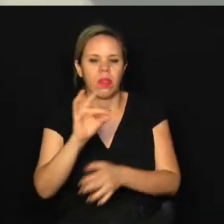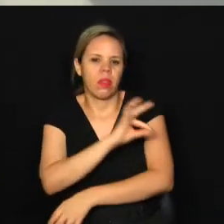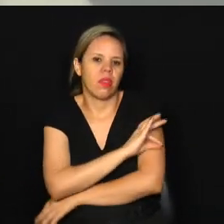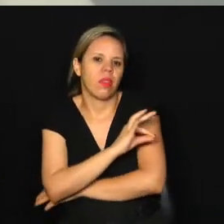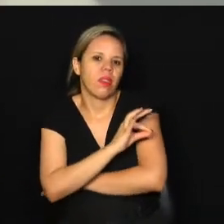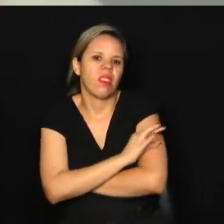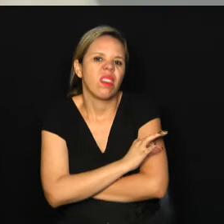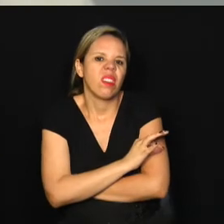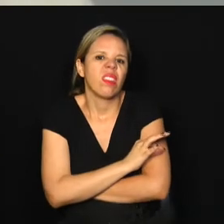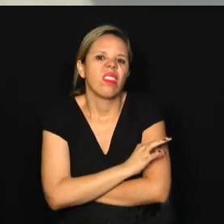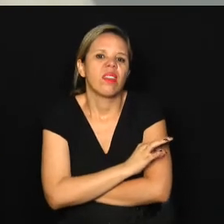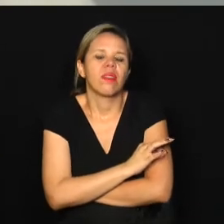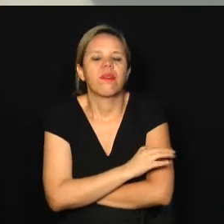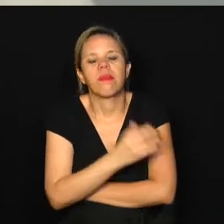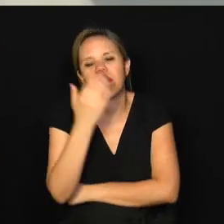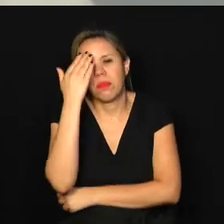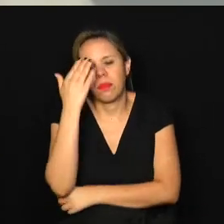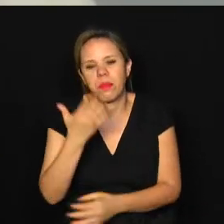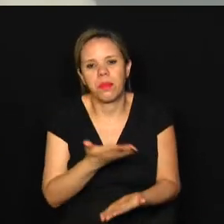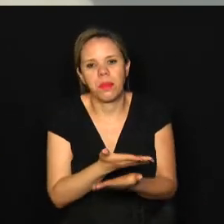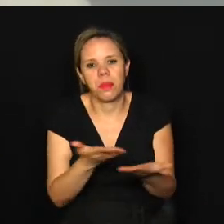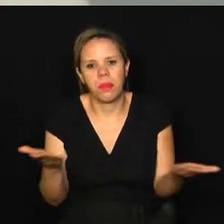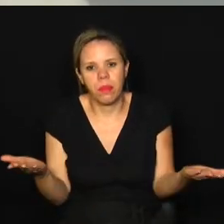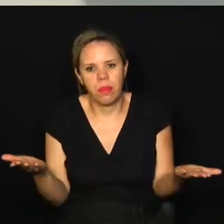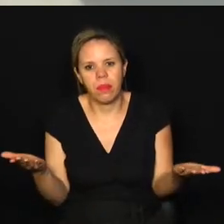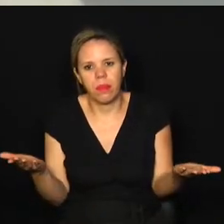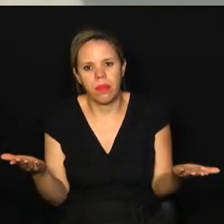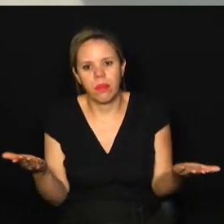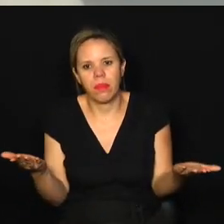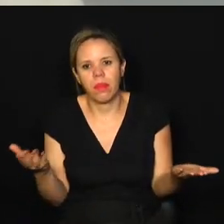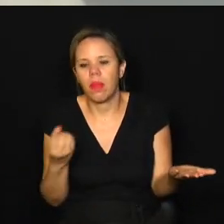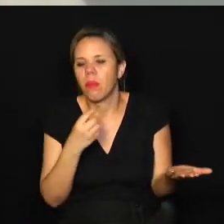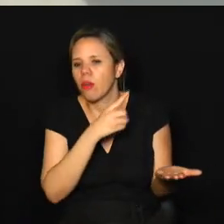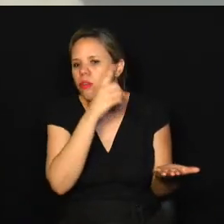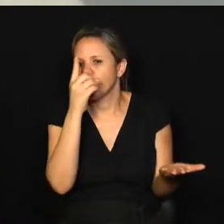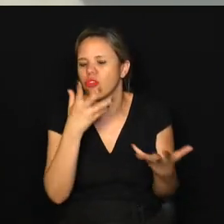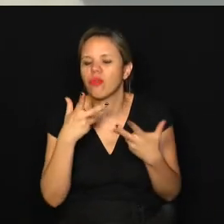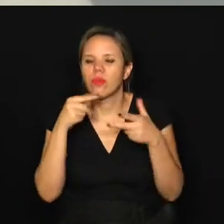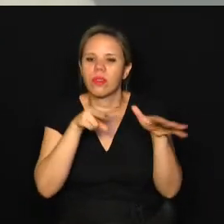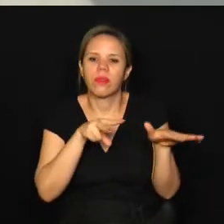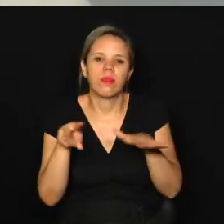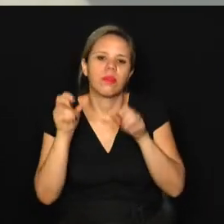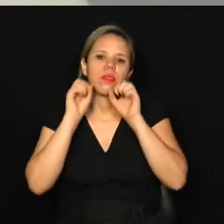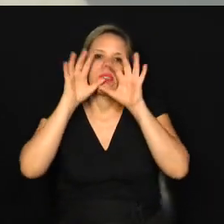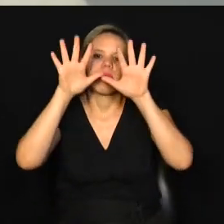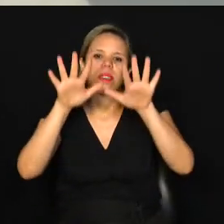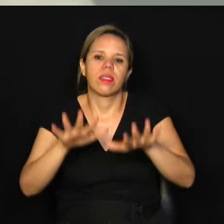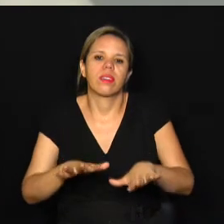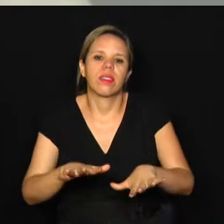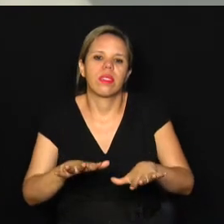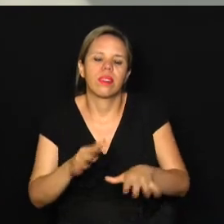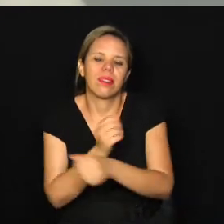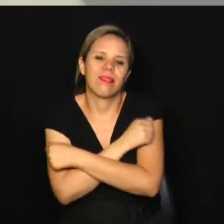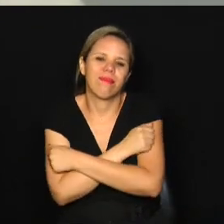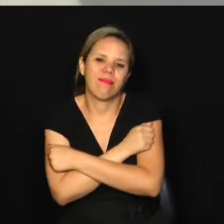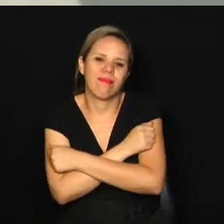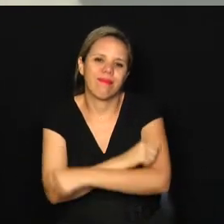Municipal. Muitíssimo obrigado a todos. Tenham todos aí um restante de semana abençoado. Um